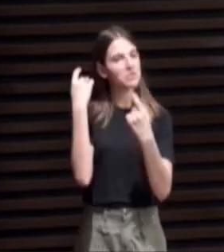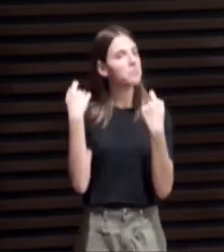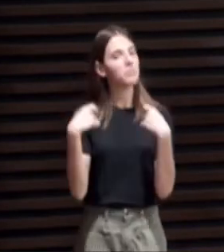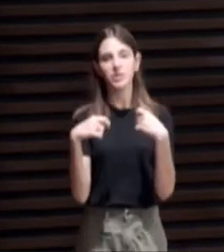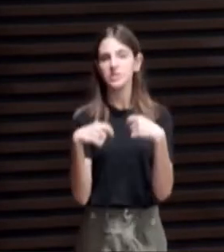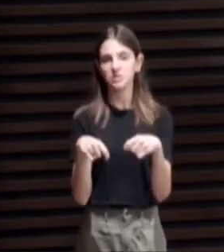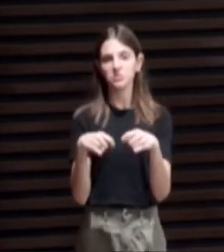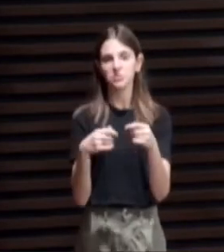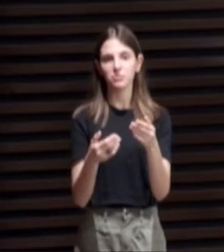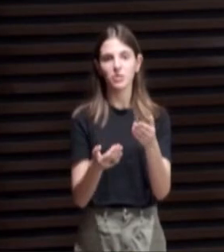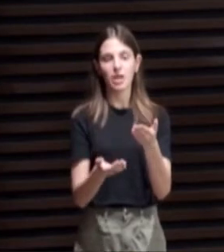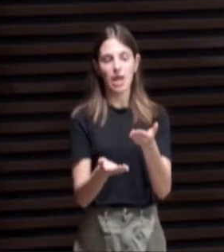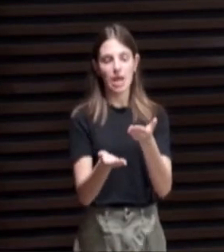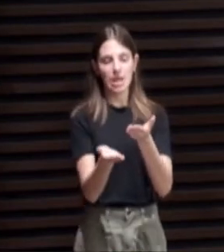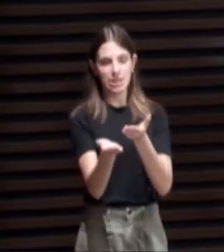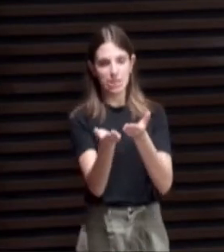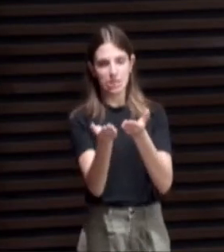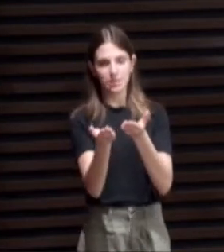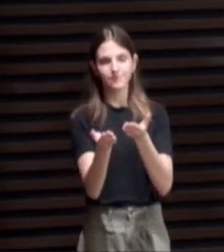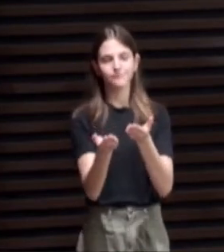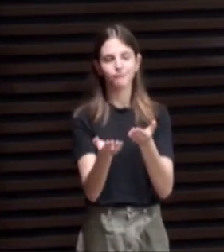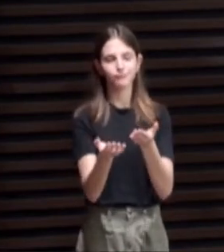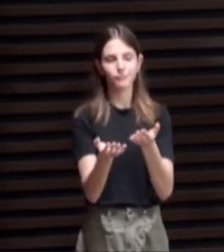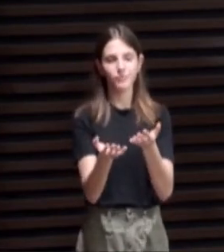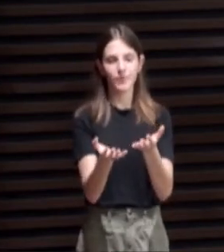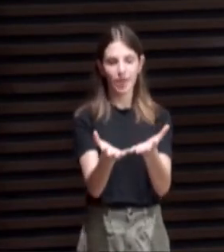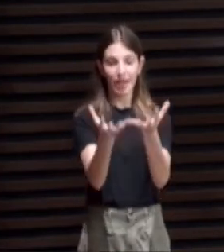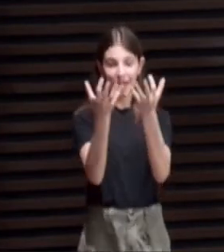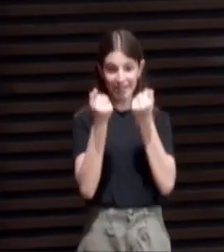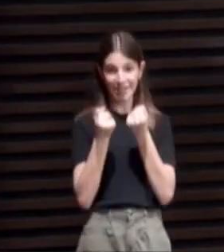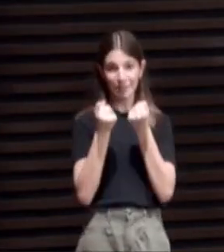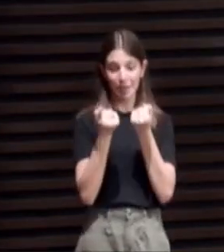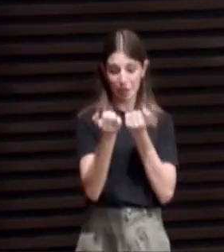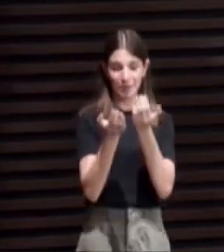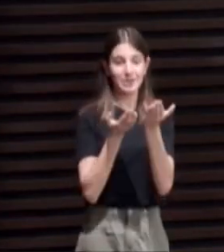sim serem servos?